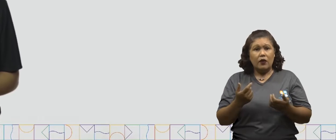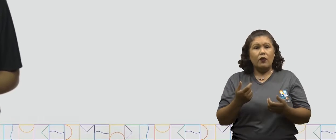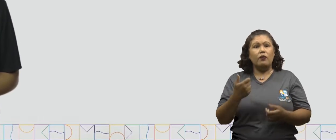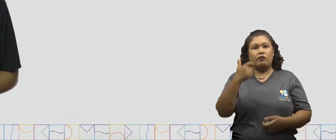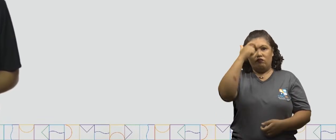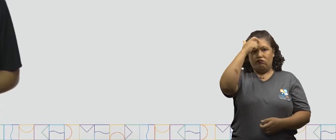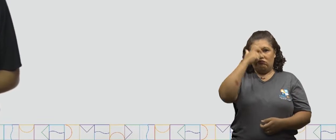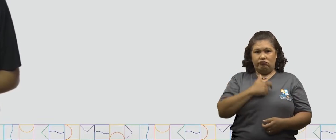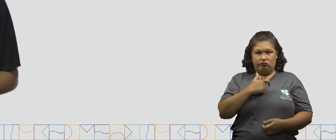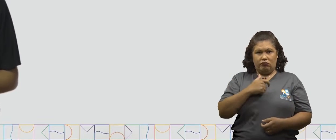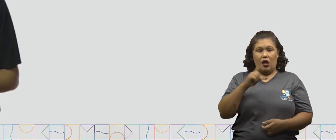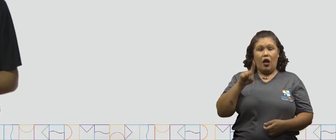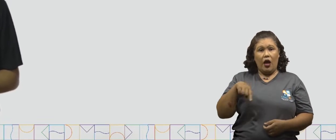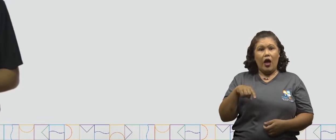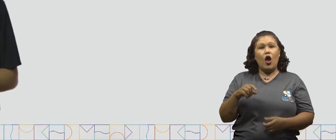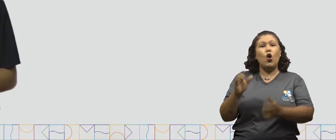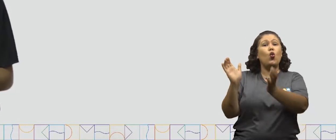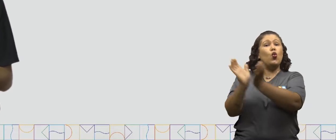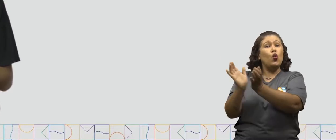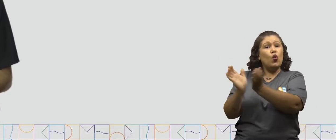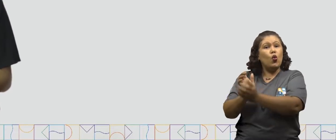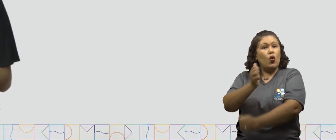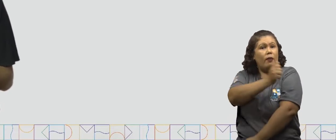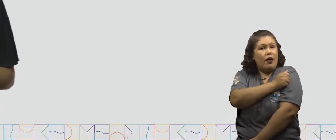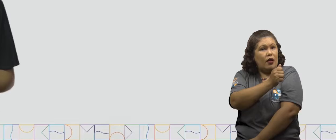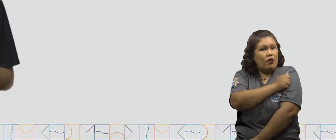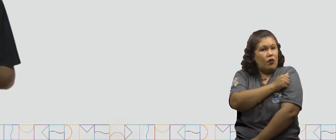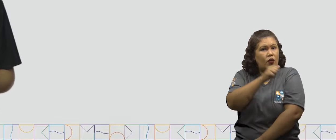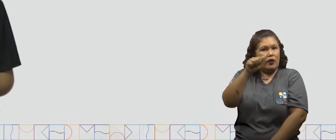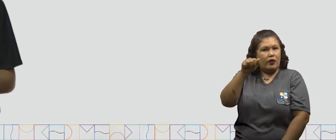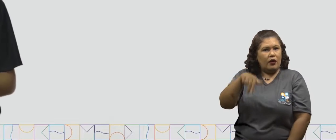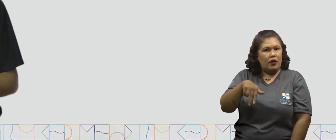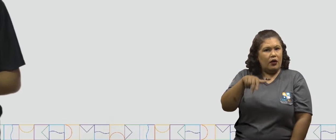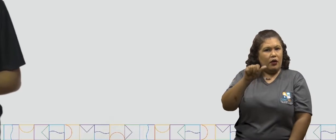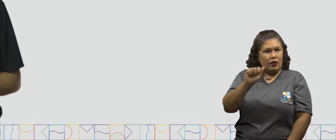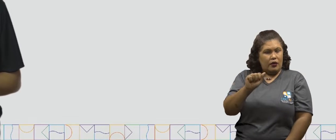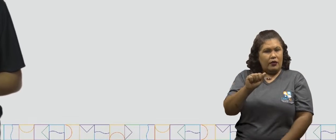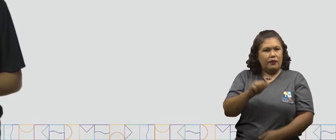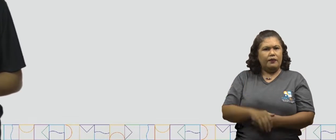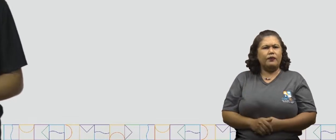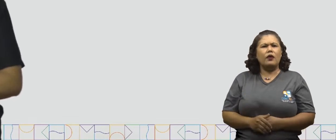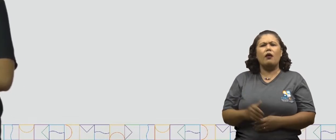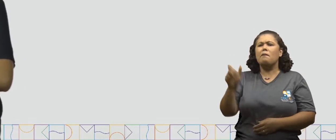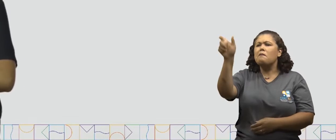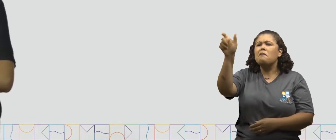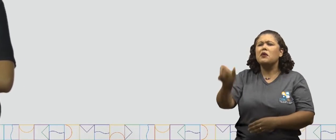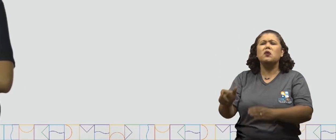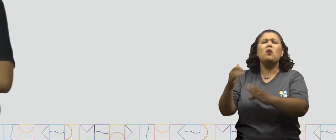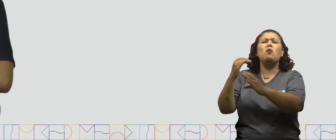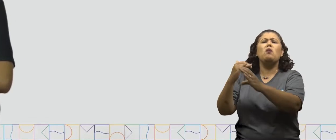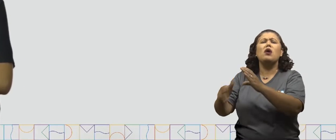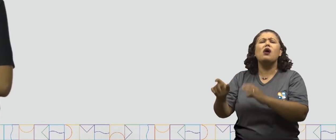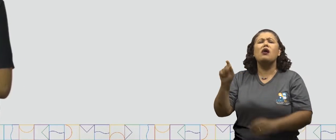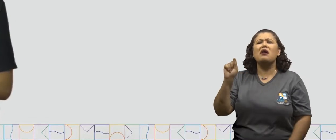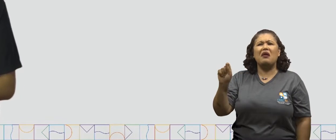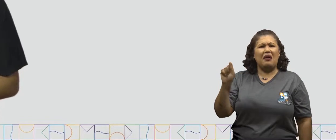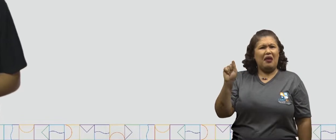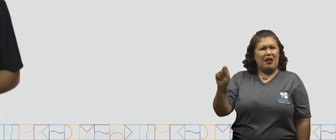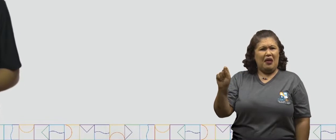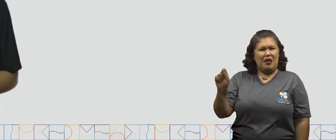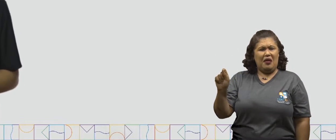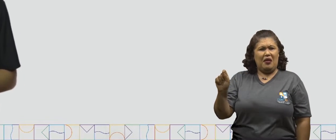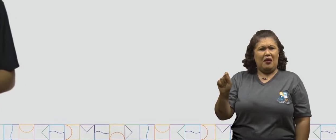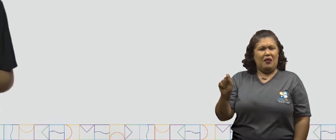carta, então o remetente serão os alunos da escola Ana Maria Ipiranga. E o destinatário? Você